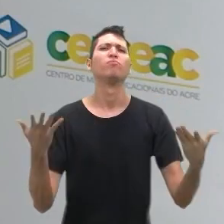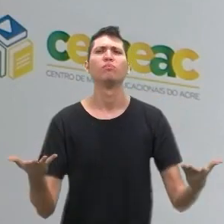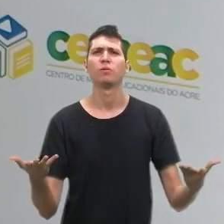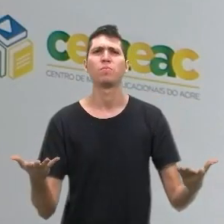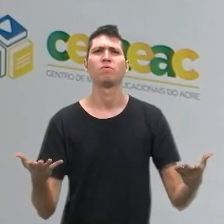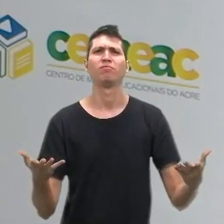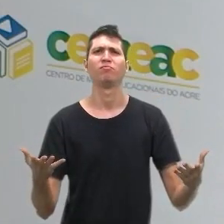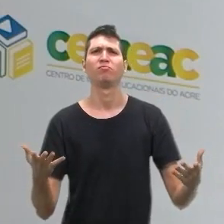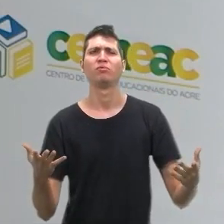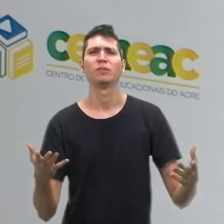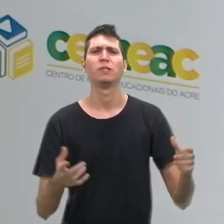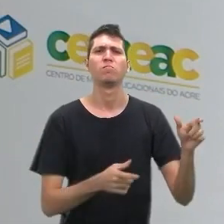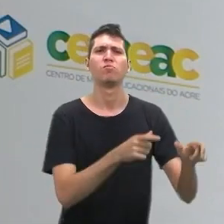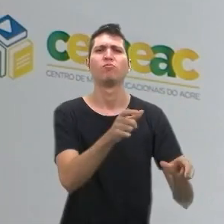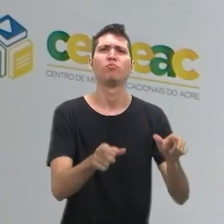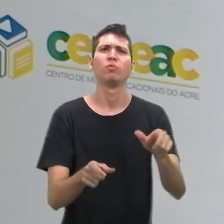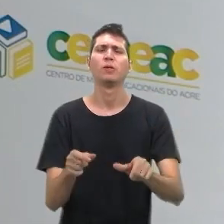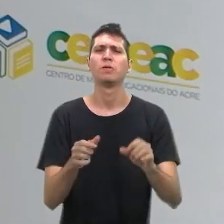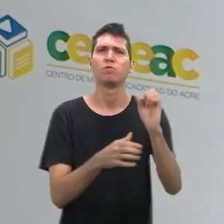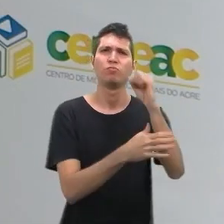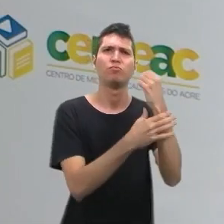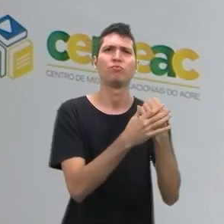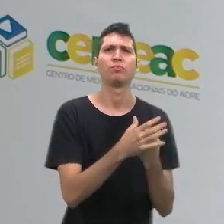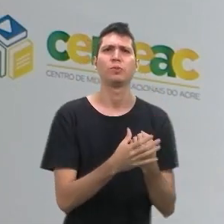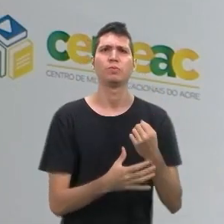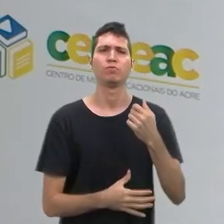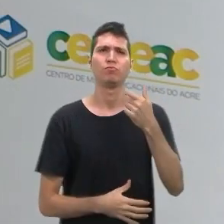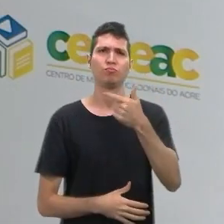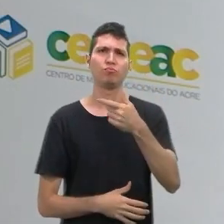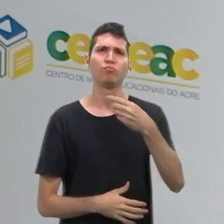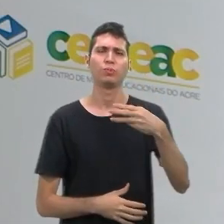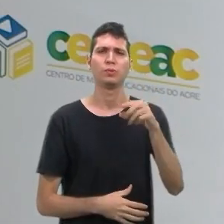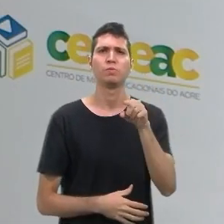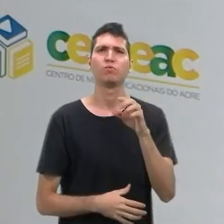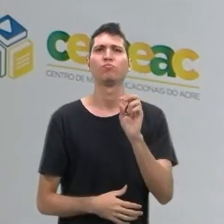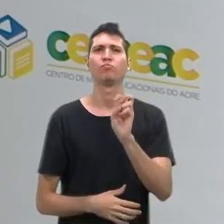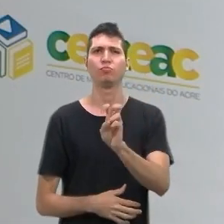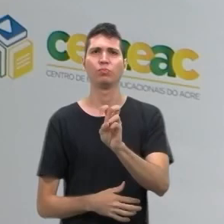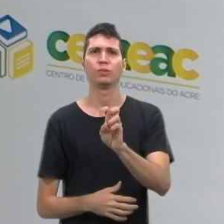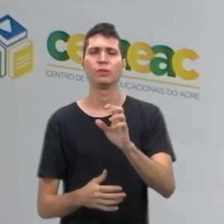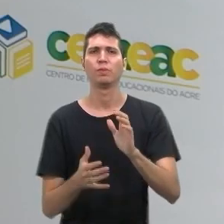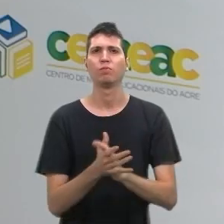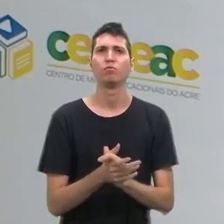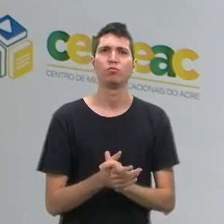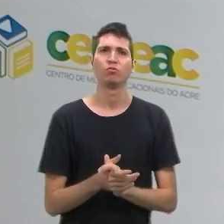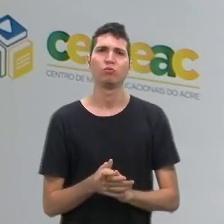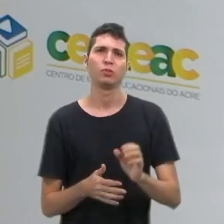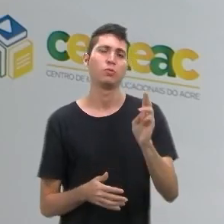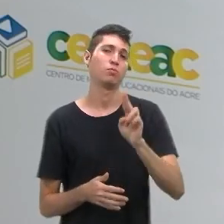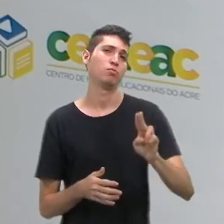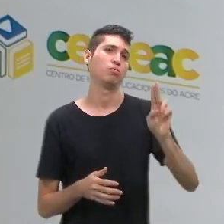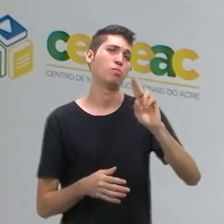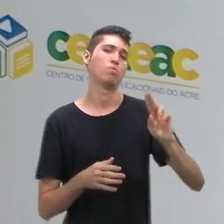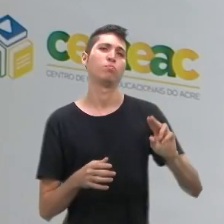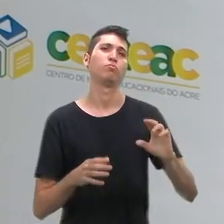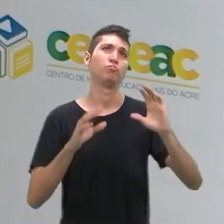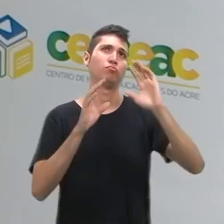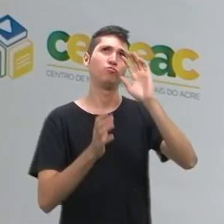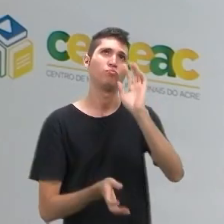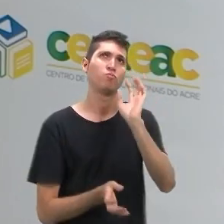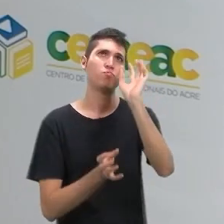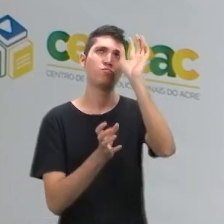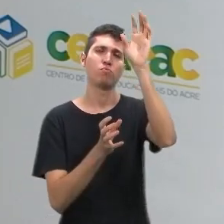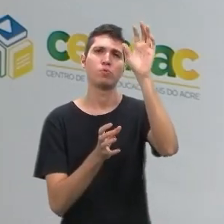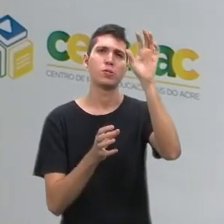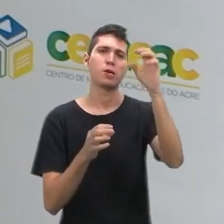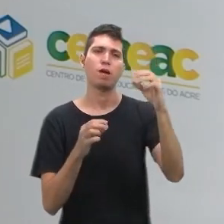desses jogadores, né? 23,6, tá bom? Simples. Isso acontece, por exemplo, quando você trabalha com times de basquete. Qual a altura média do